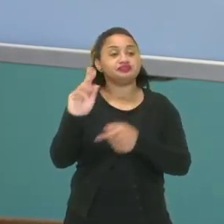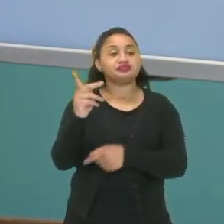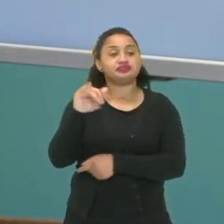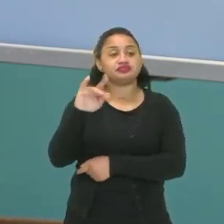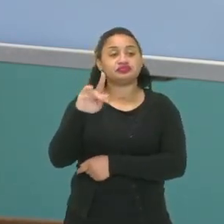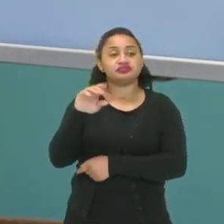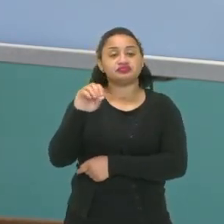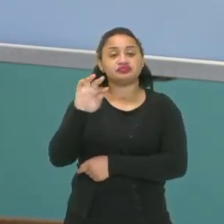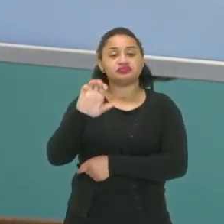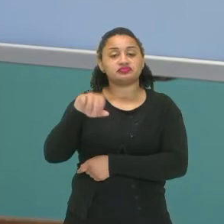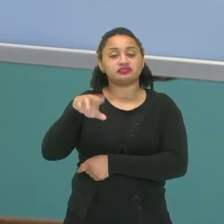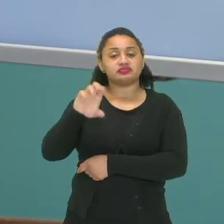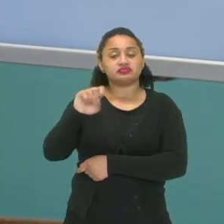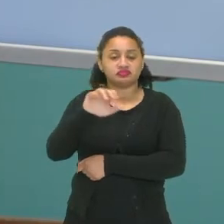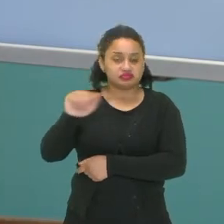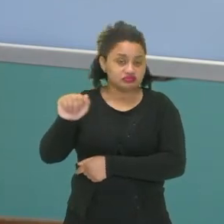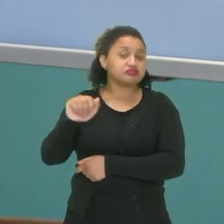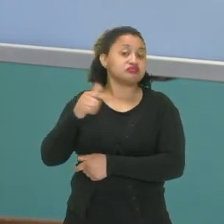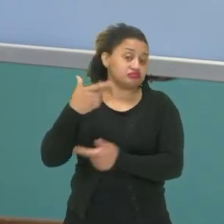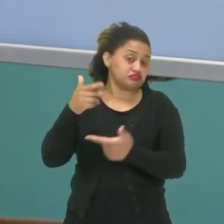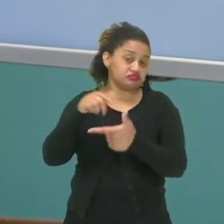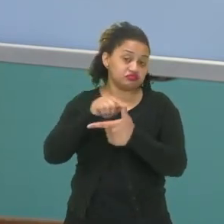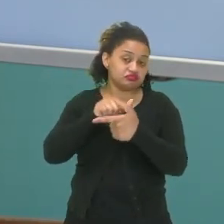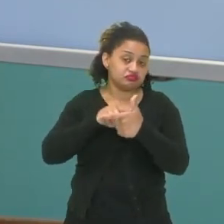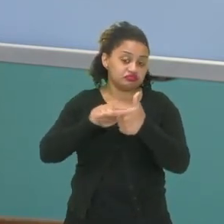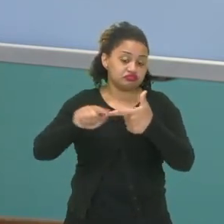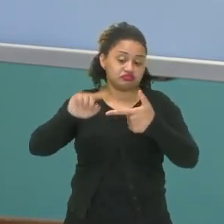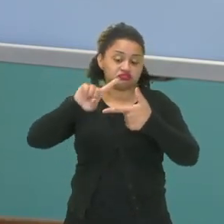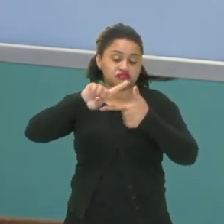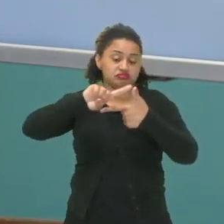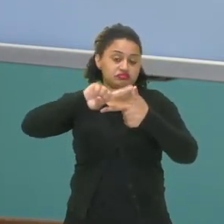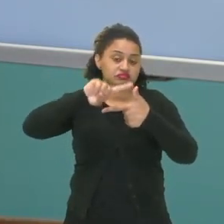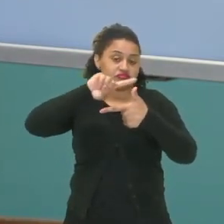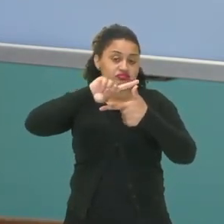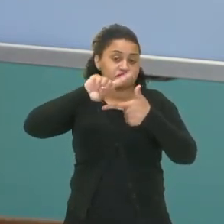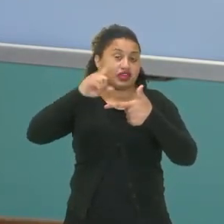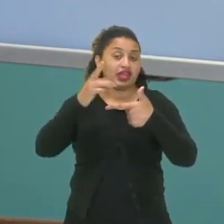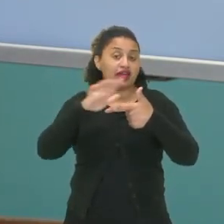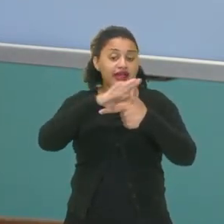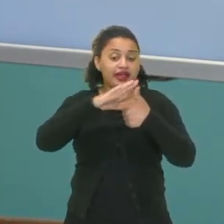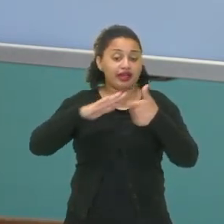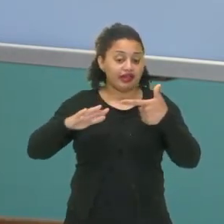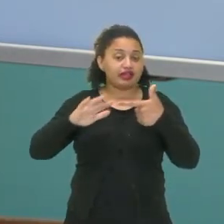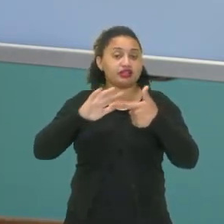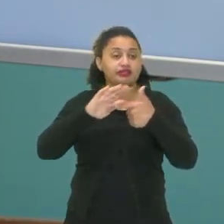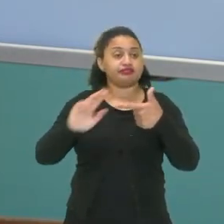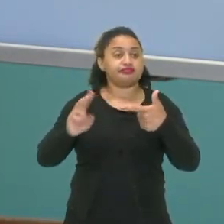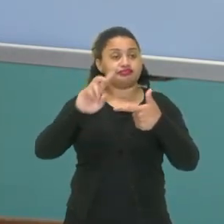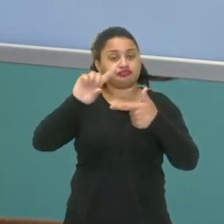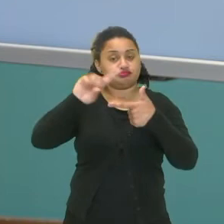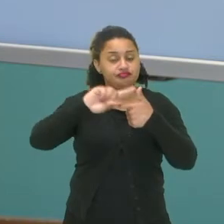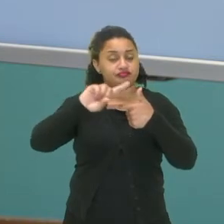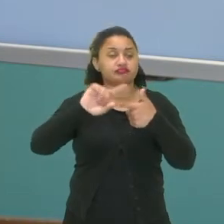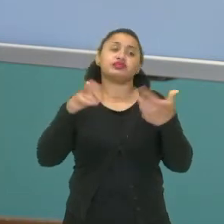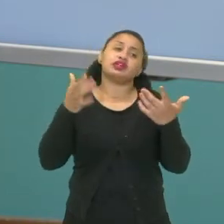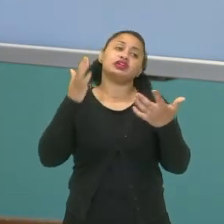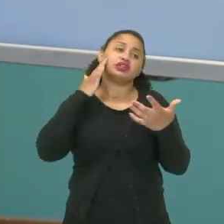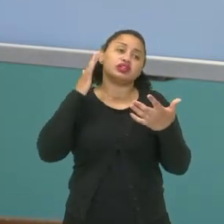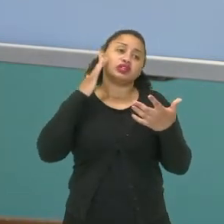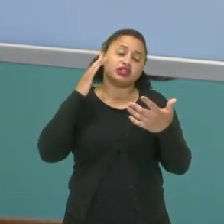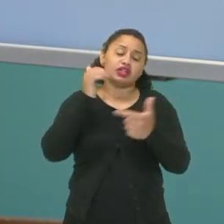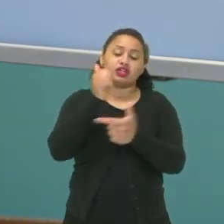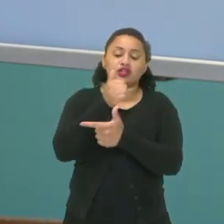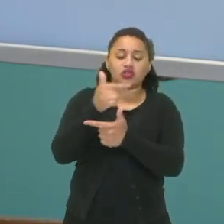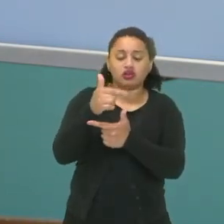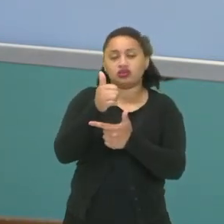desse nosso triângulo retângulo. Como é que a gente vai calcular? Ah, professor, já estou sabendo ali que esse ponto é o 12 e o